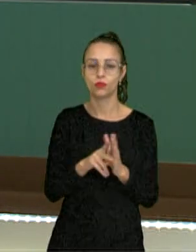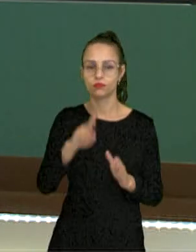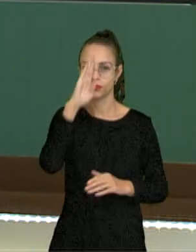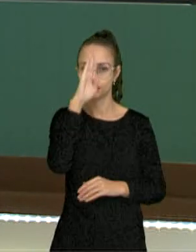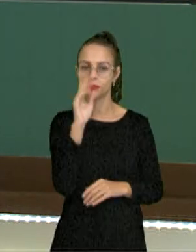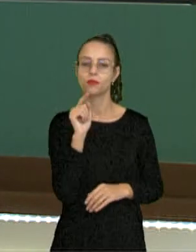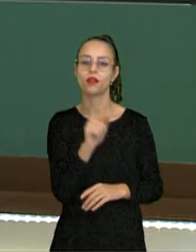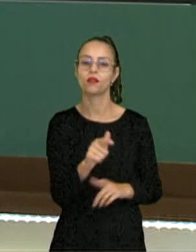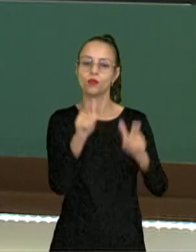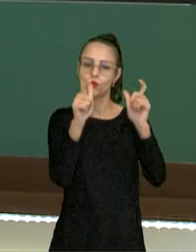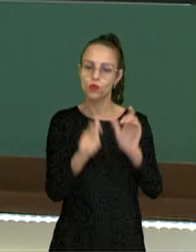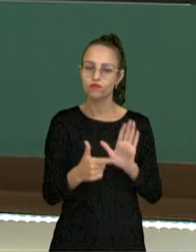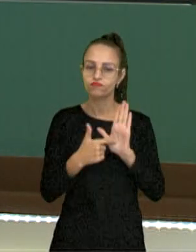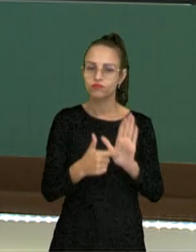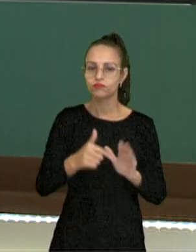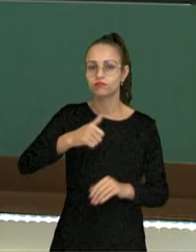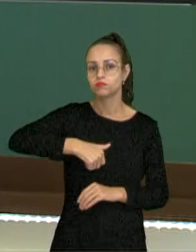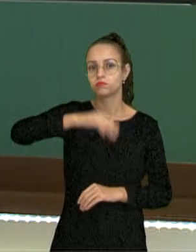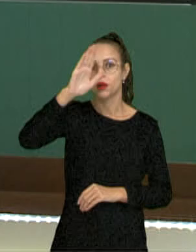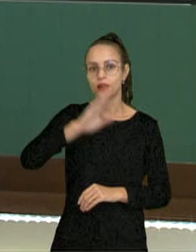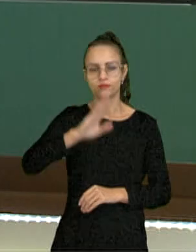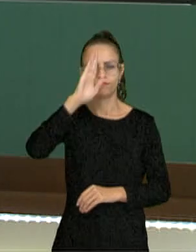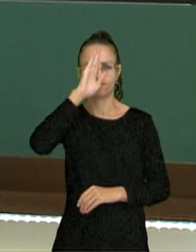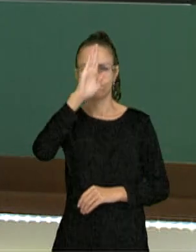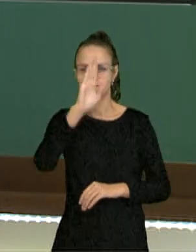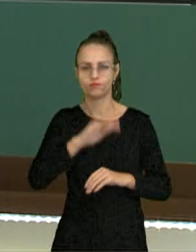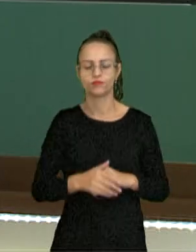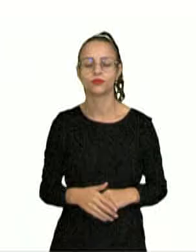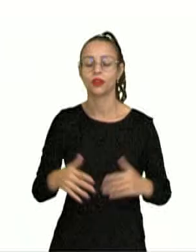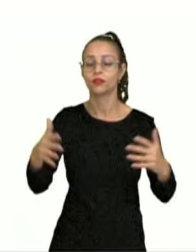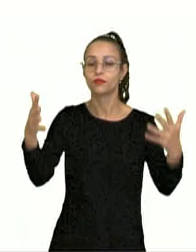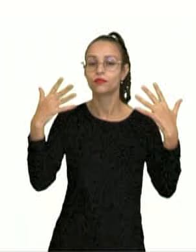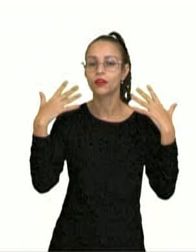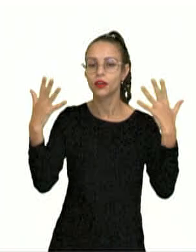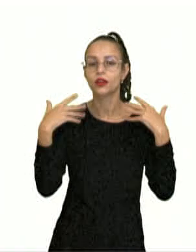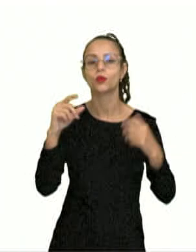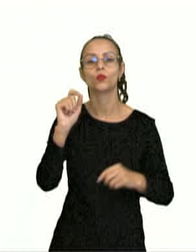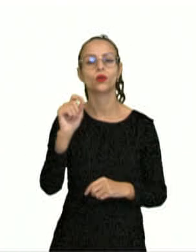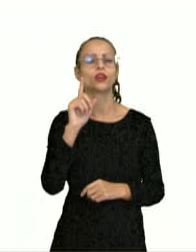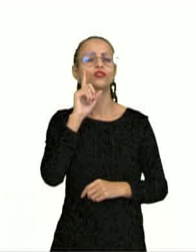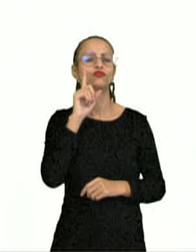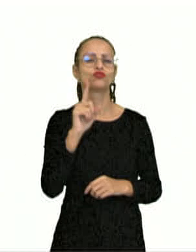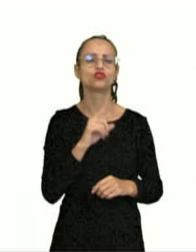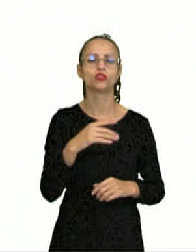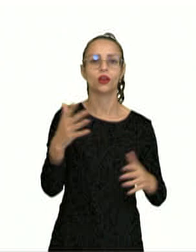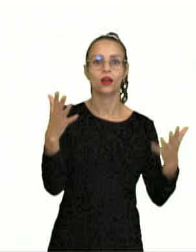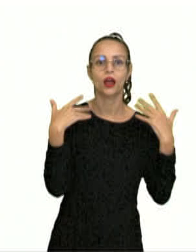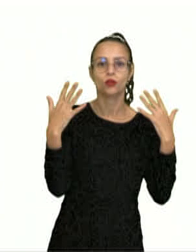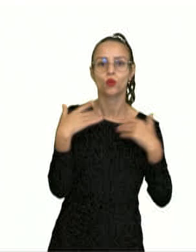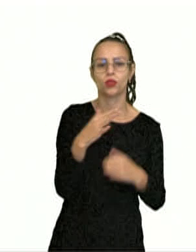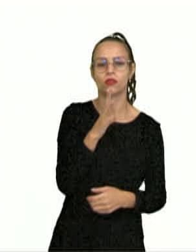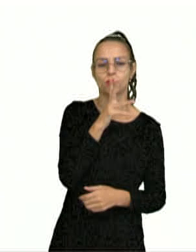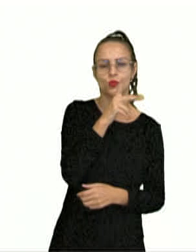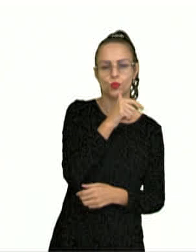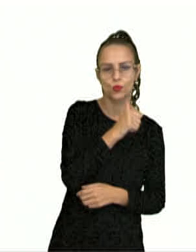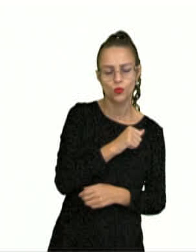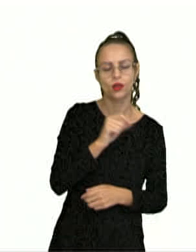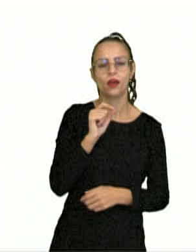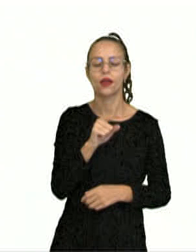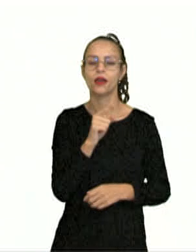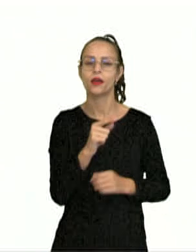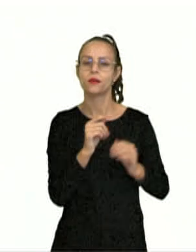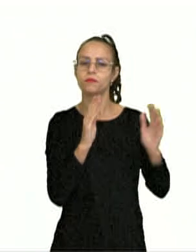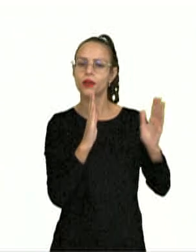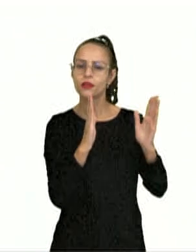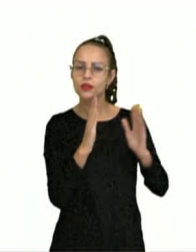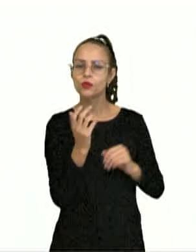se apresentam de forma mais marcada, né? No verão, dias quentes e longos, então é o período em que a gente tem,